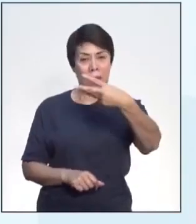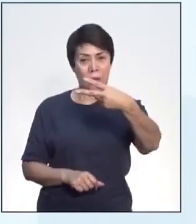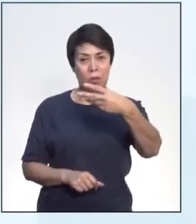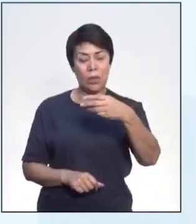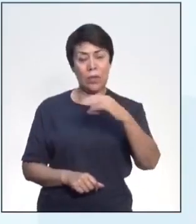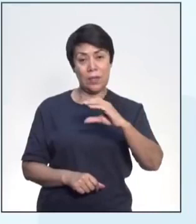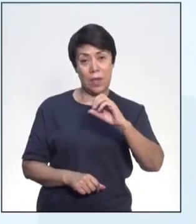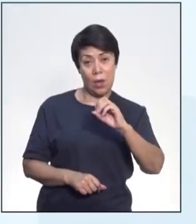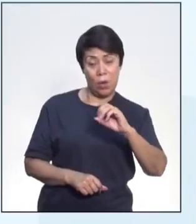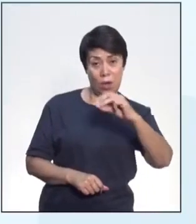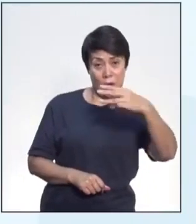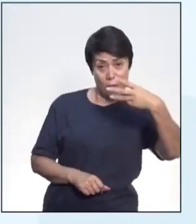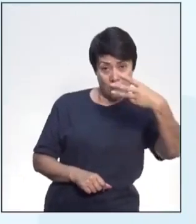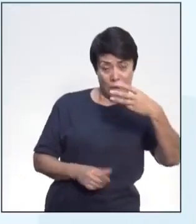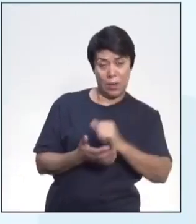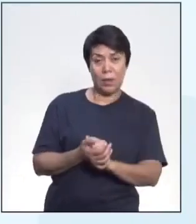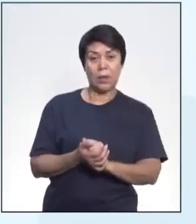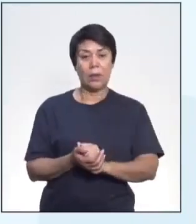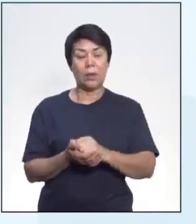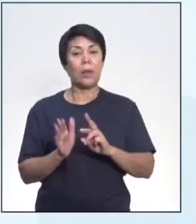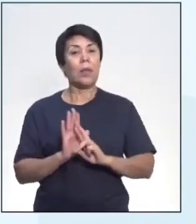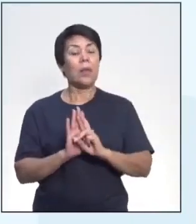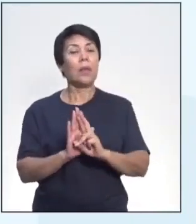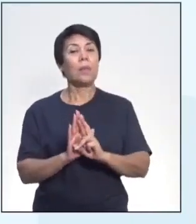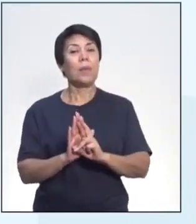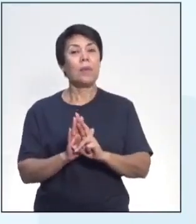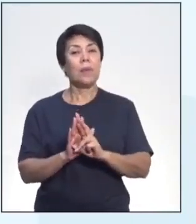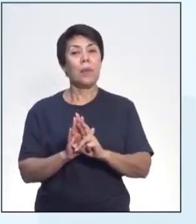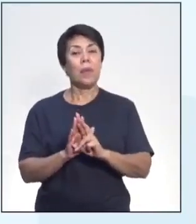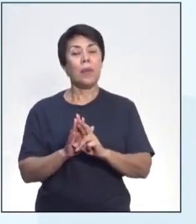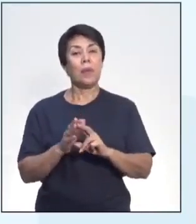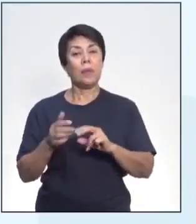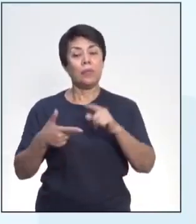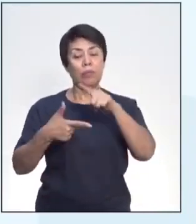H2CO3, representado pela seguinte equação em equilíbrio.